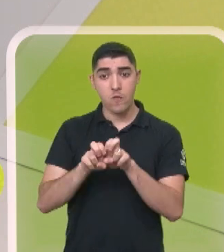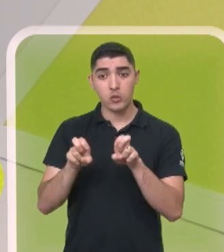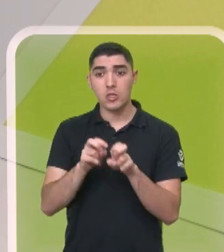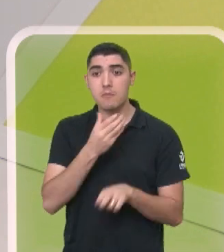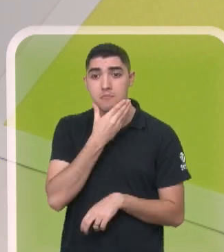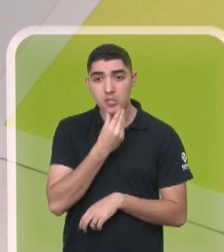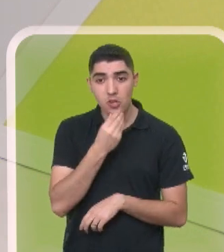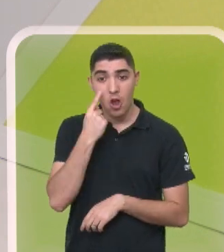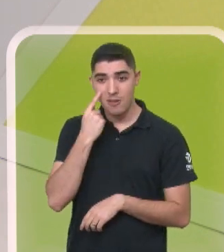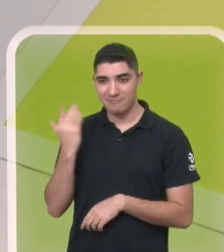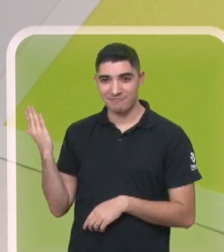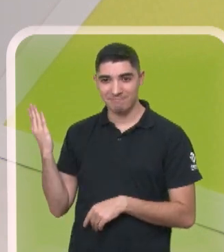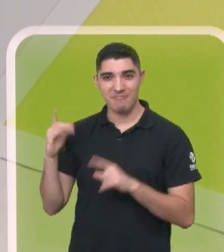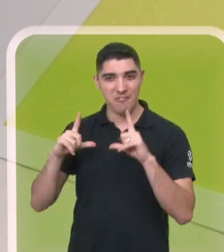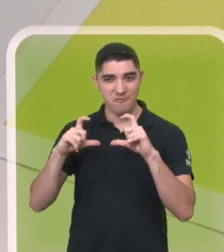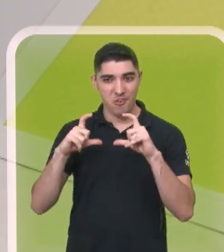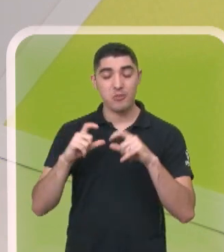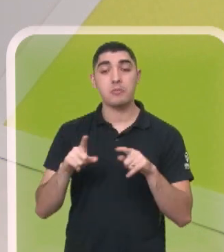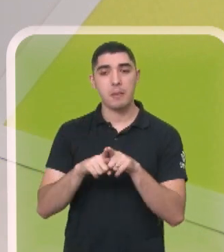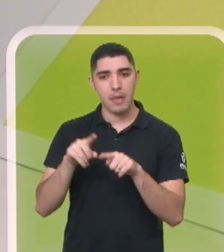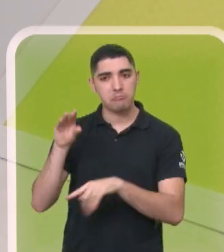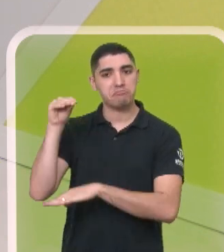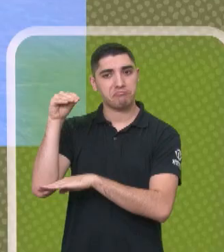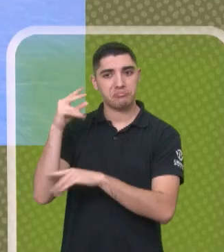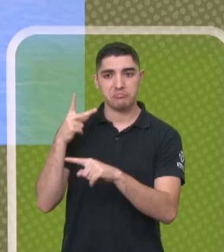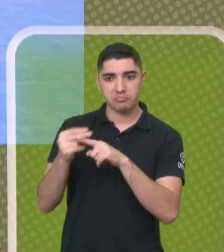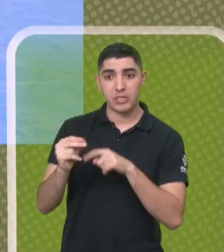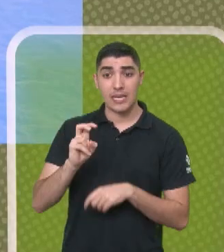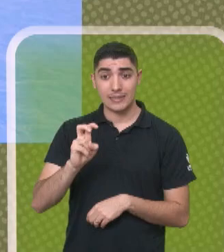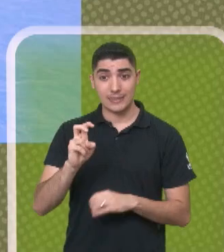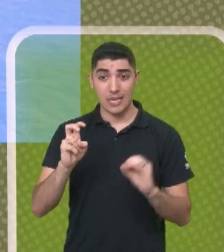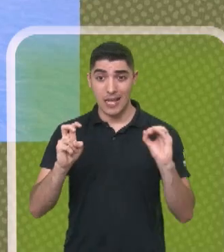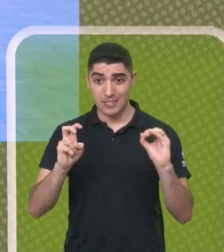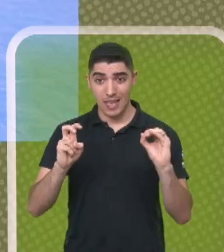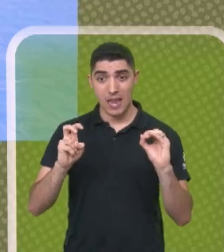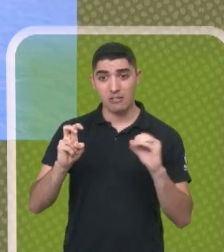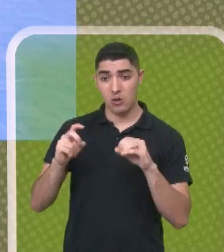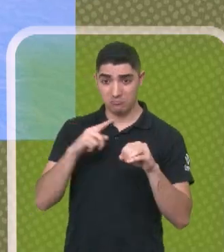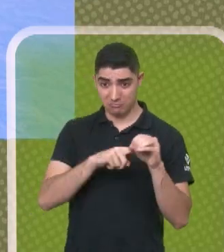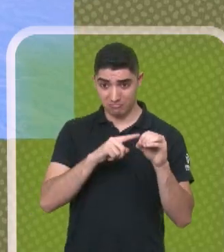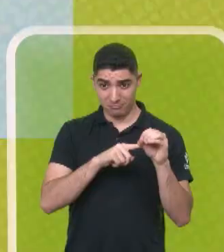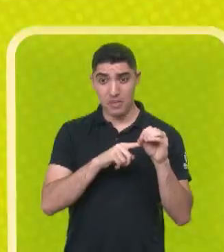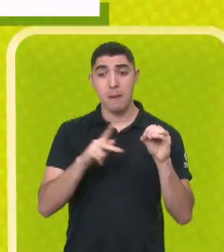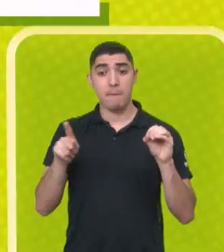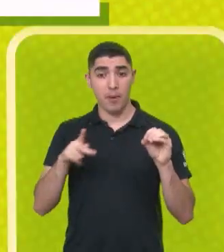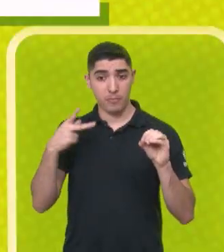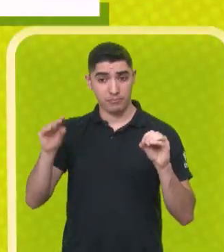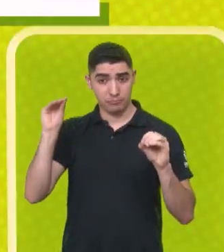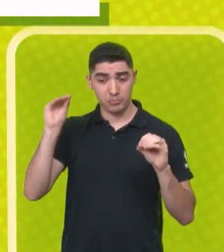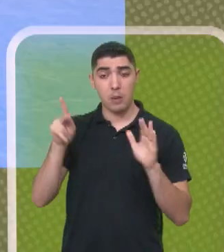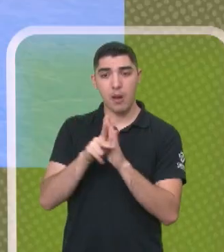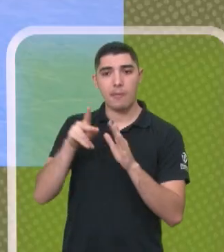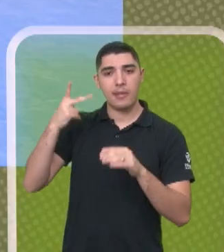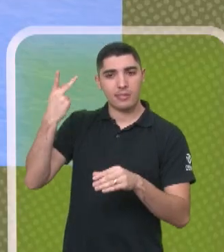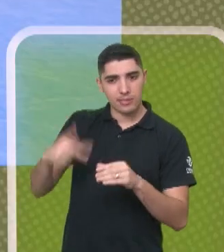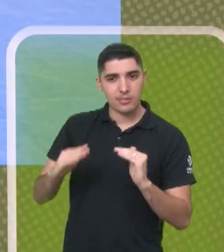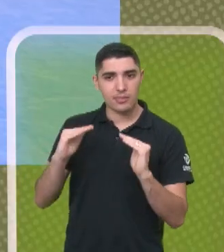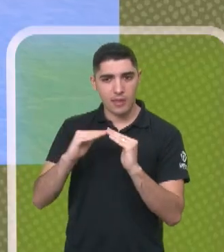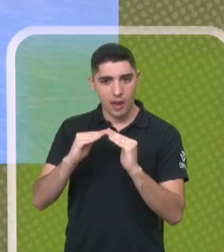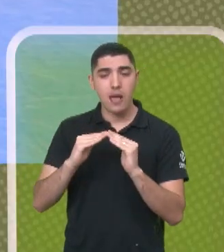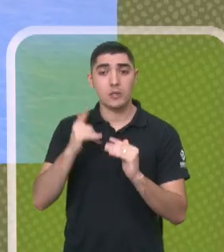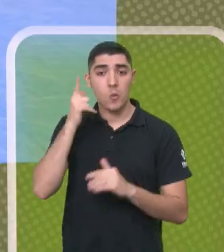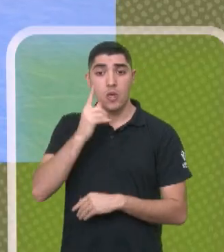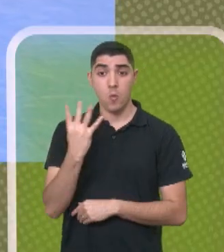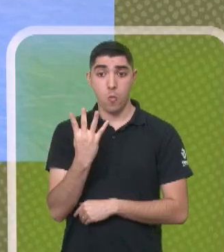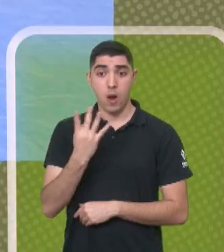Você está vendo a imagem aí, ó. Venceu também Mogi das Cruzes por 5 a 0 ontem à noite no ginásio do Tênis Clube, garantindo a 24ª medalha